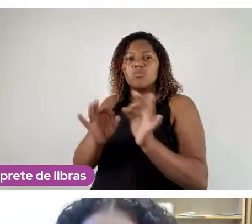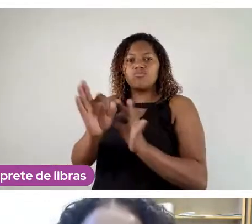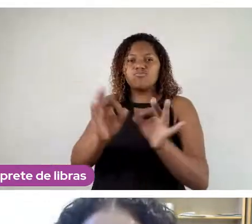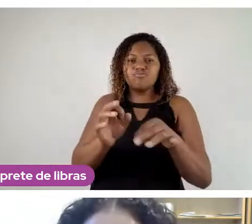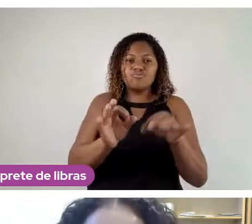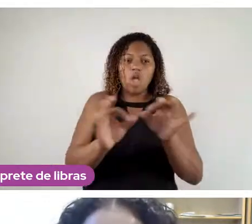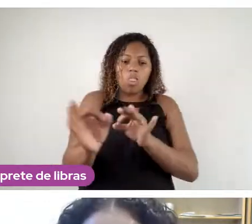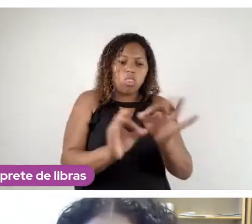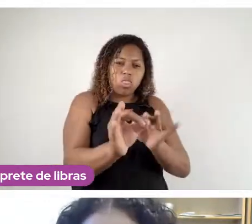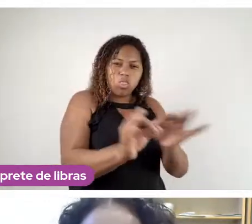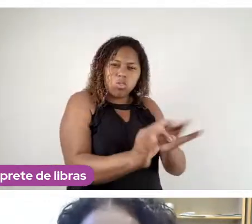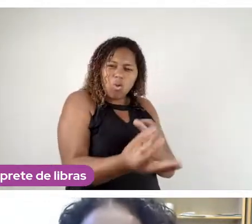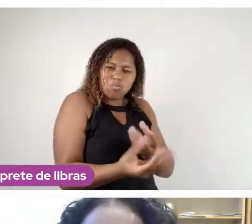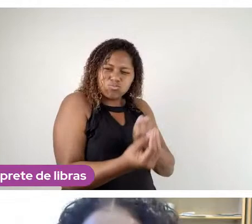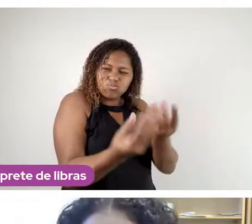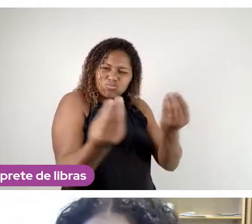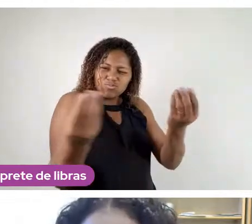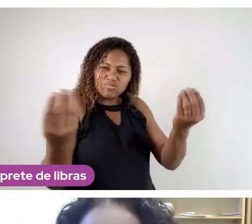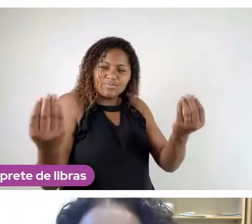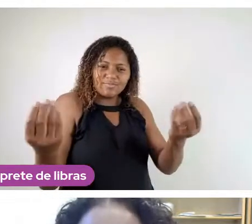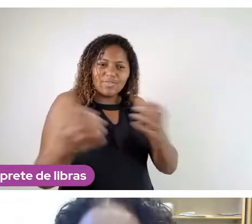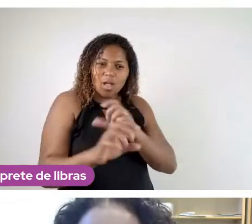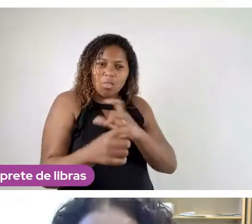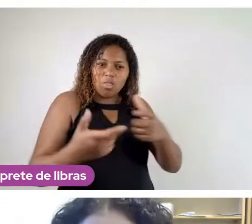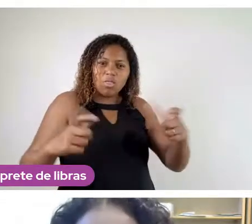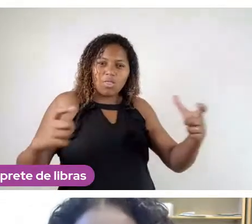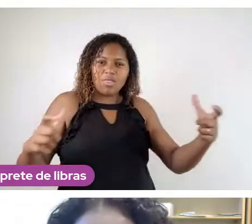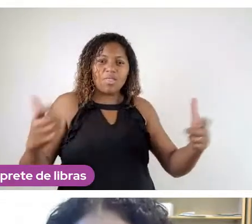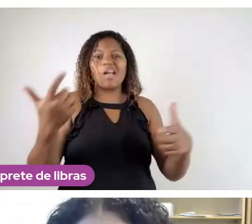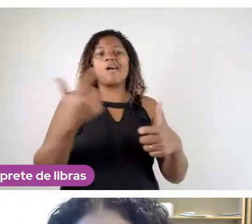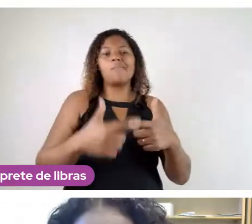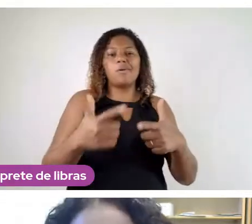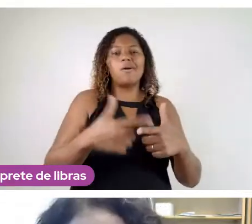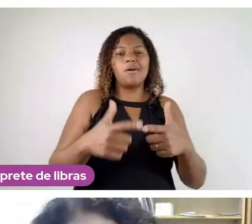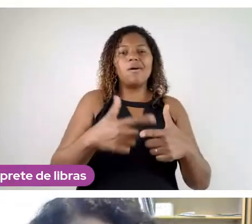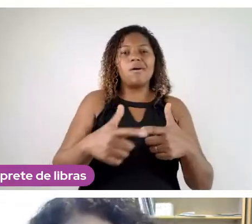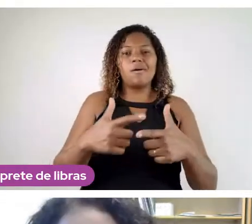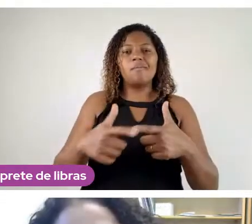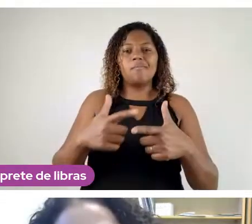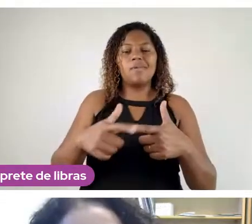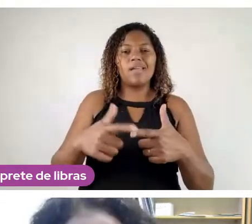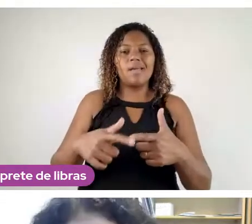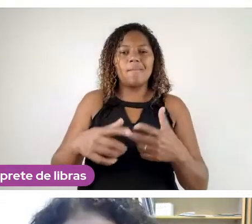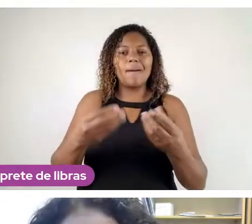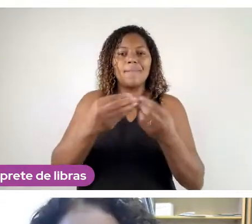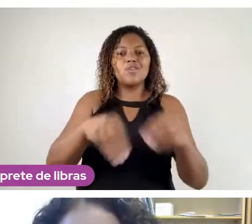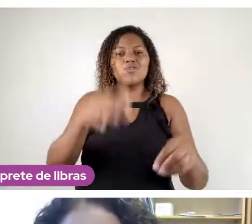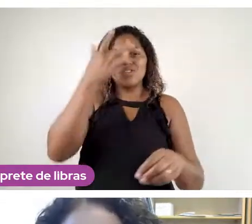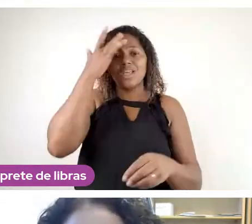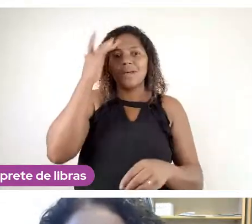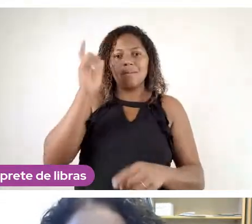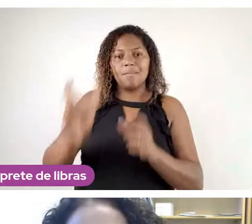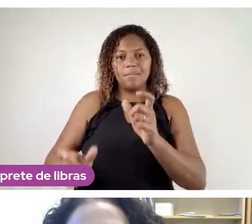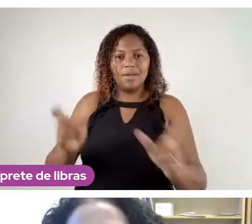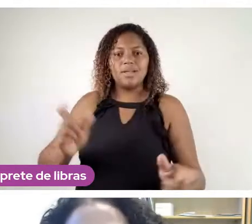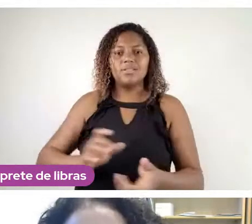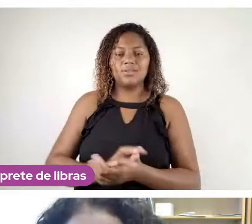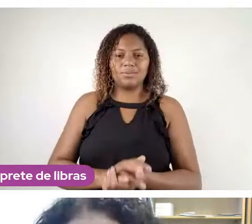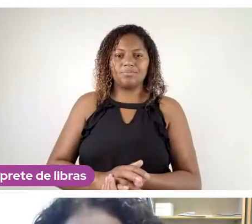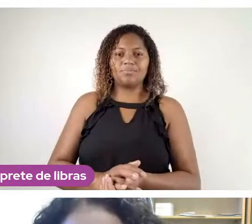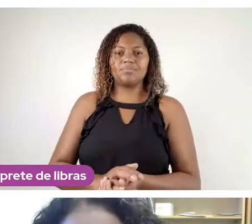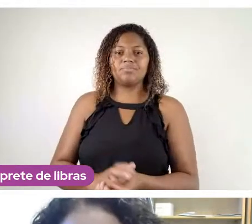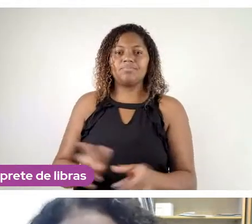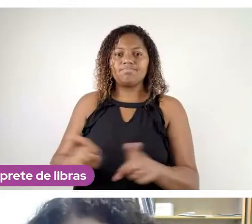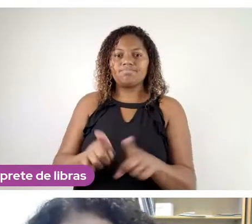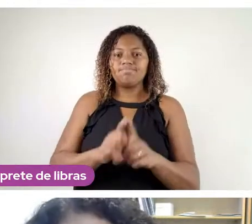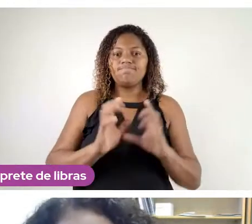a blue economy, né, atividades sustentáveis, porque afeta principalmente pescadores artesanais. Então, está